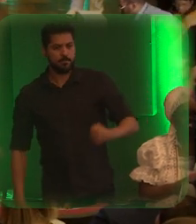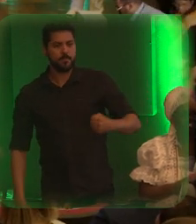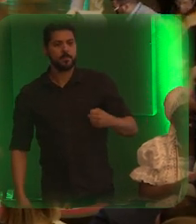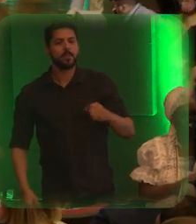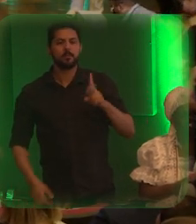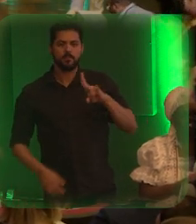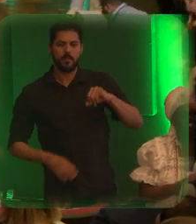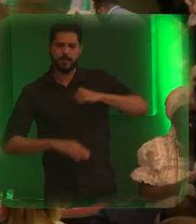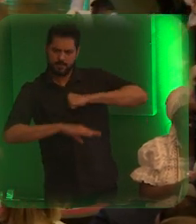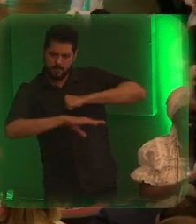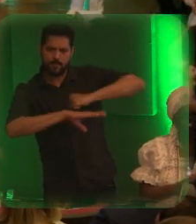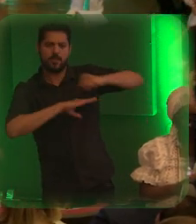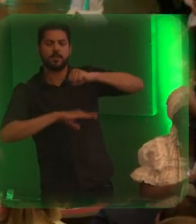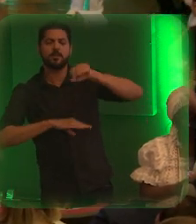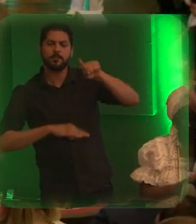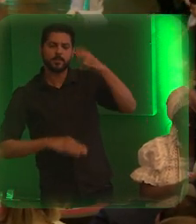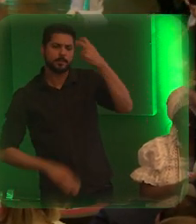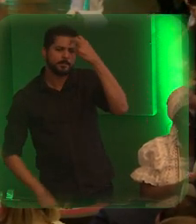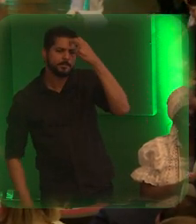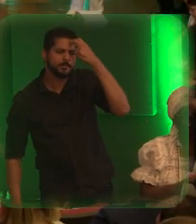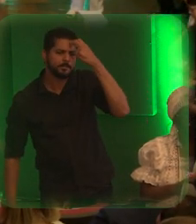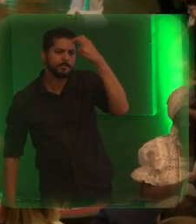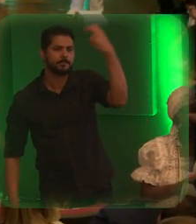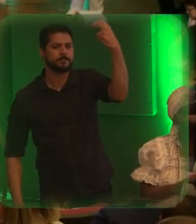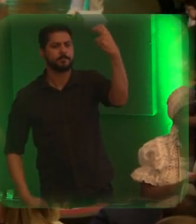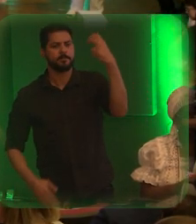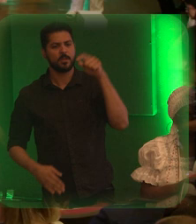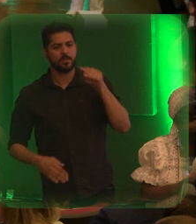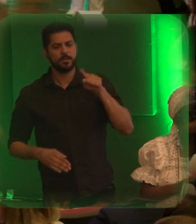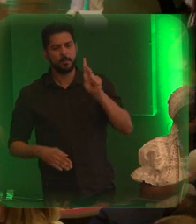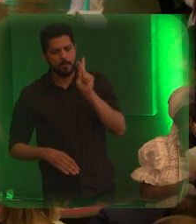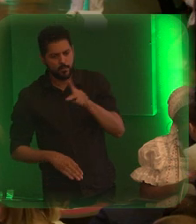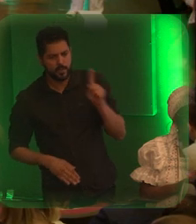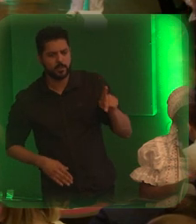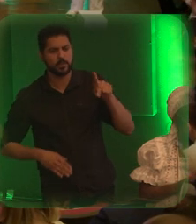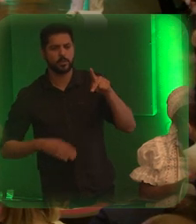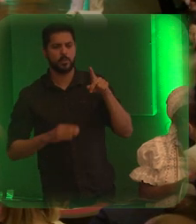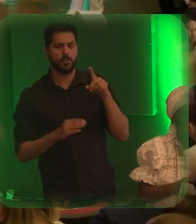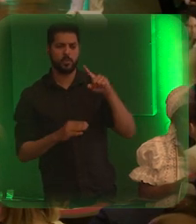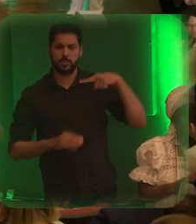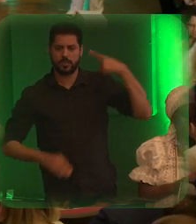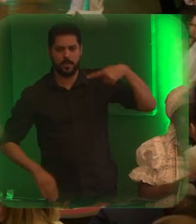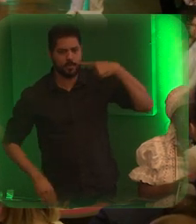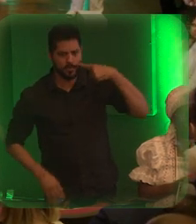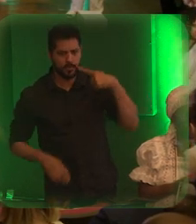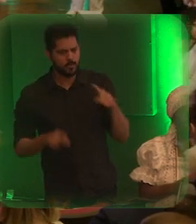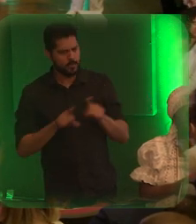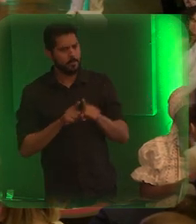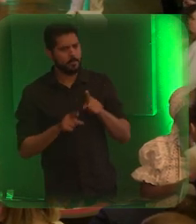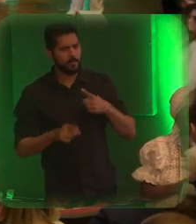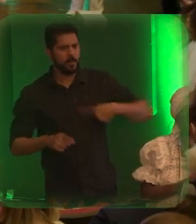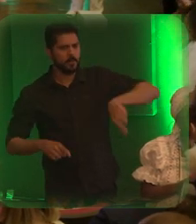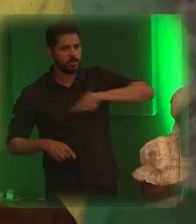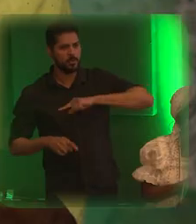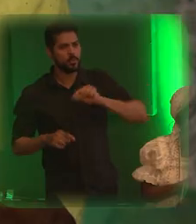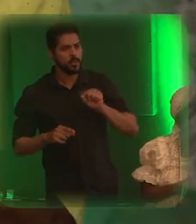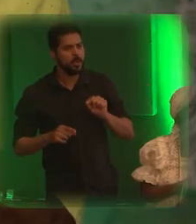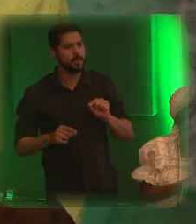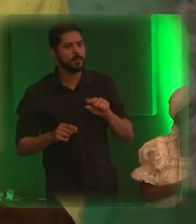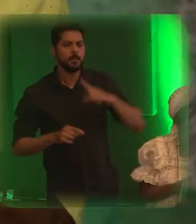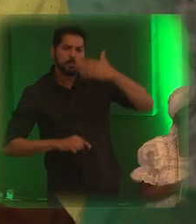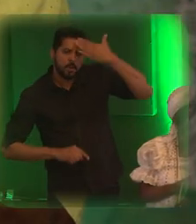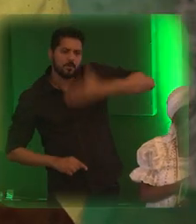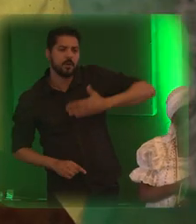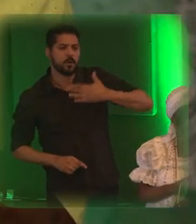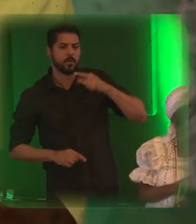defender por a sua sapiência, por estar no Olimpo dos Códigos, por ser um professor de direito. E para a gente é muito provável quantos e quantos